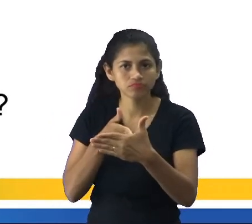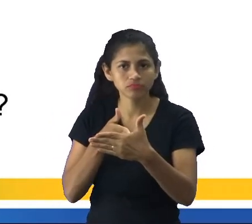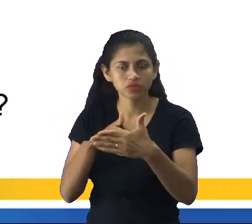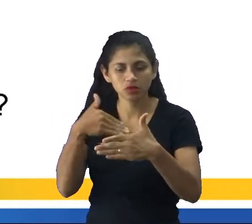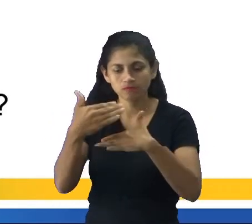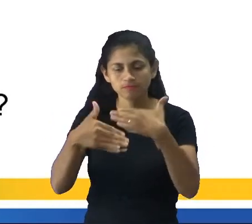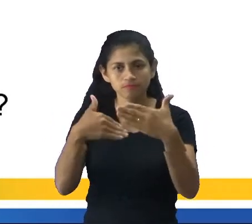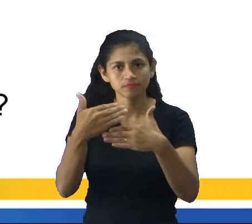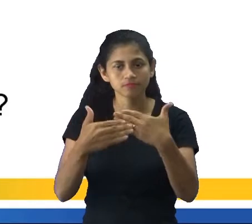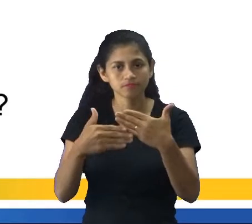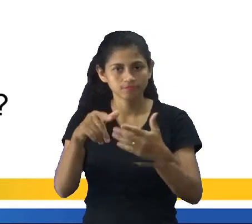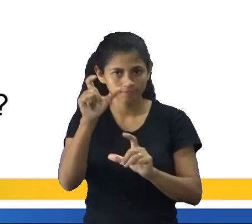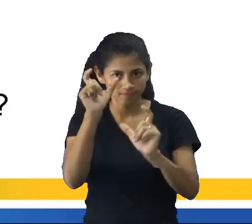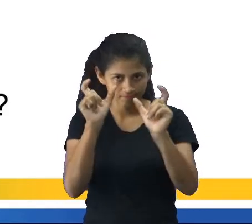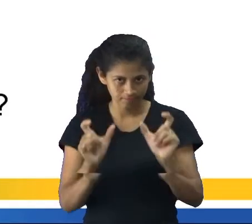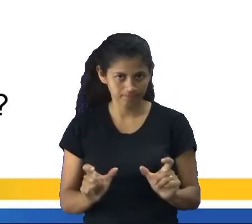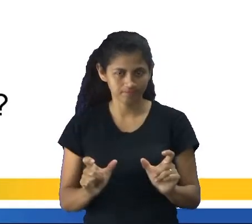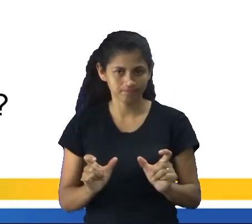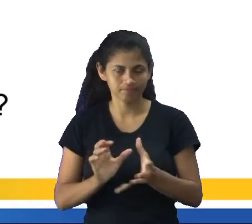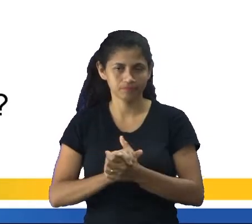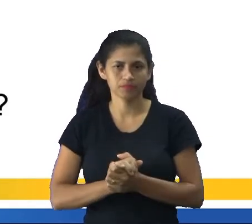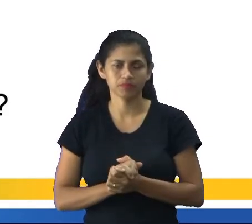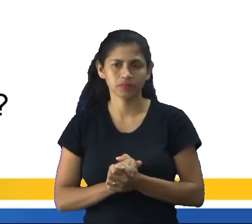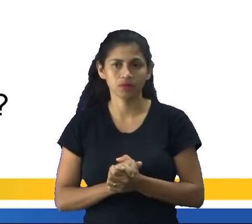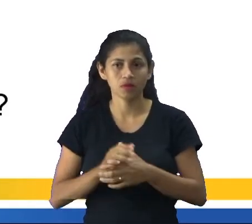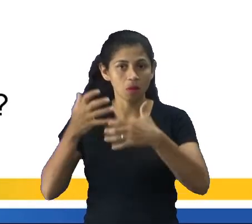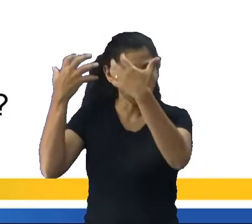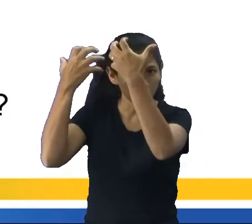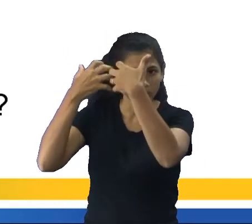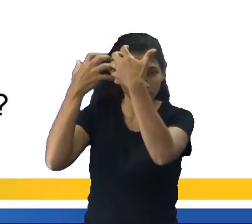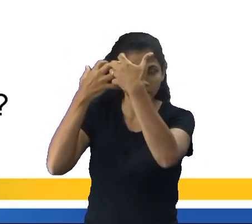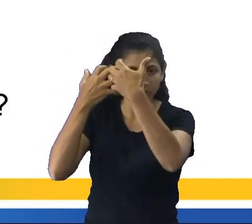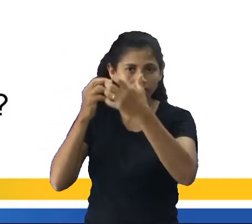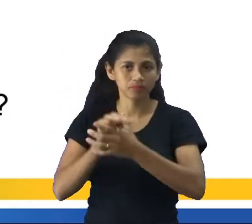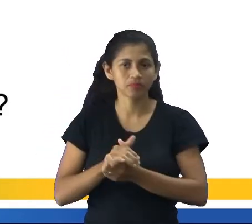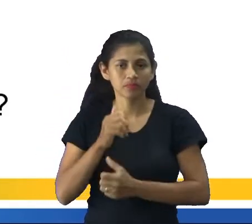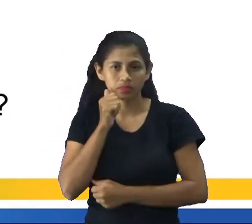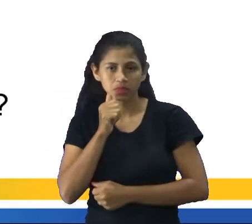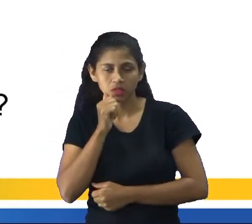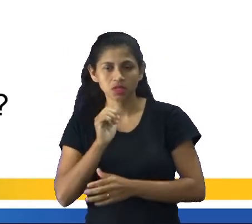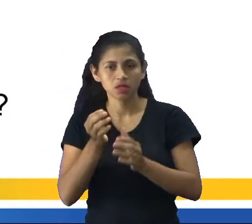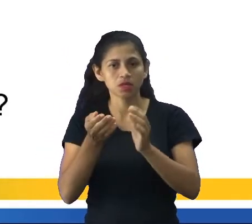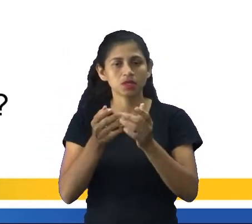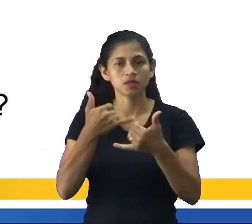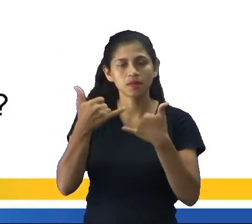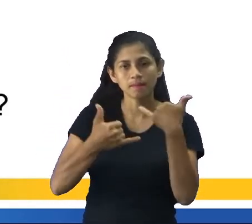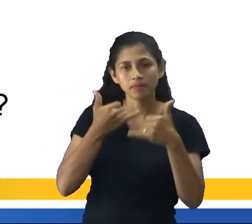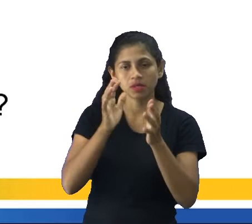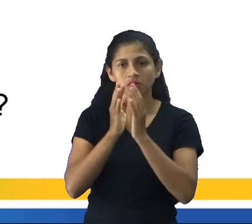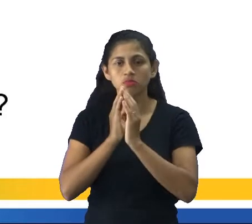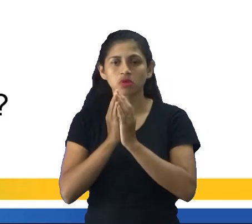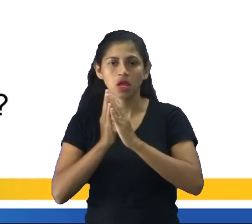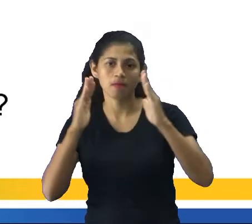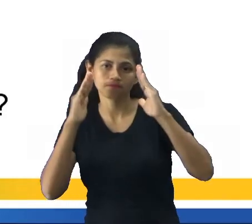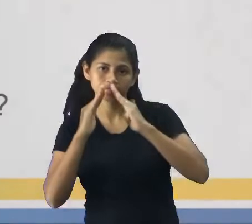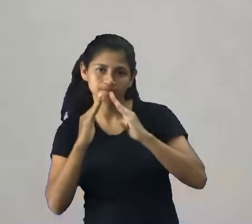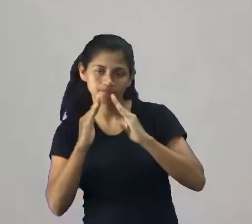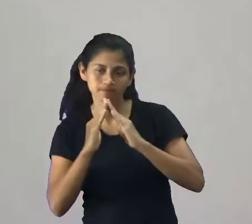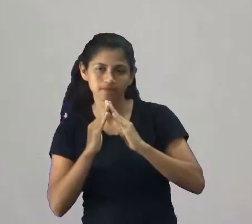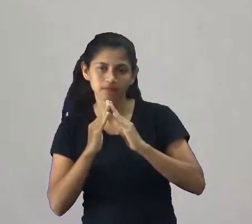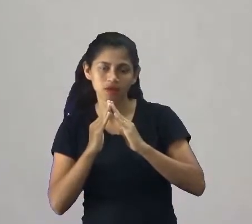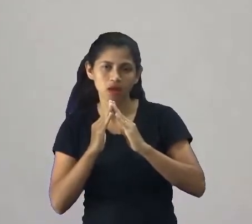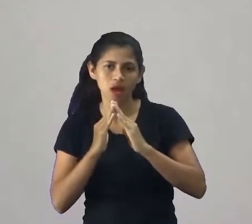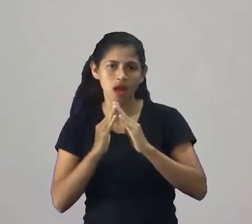evolução do ser. Aqui eu já trago uma reflexão para vocês, né? Porque menina brinca de boneca e casinha e menino brinca de